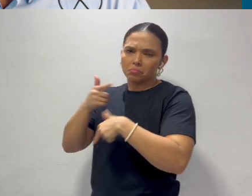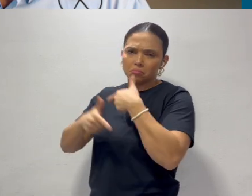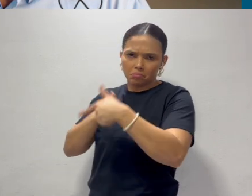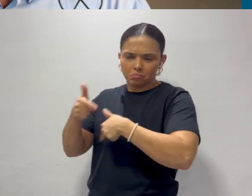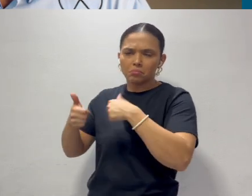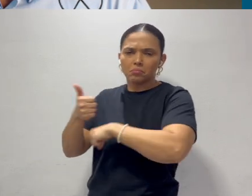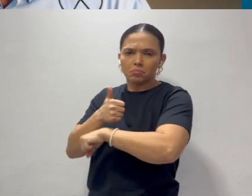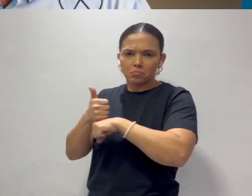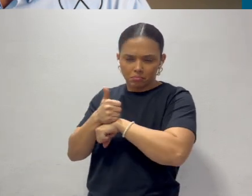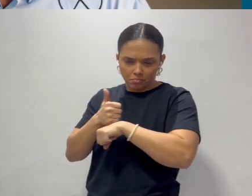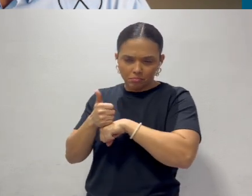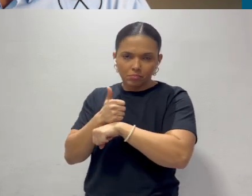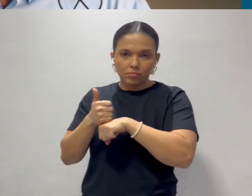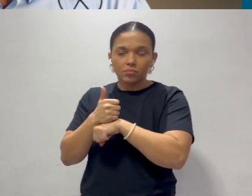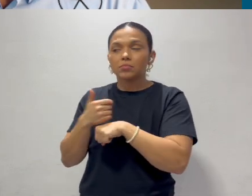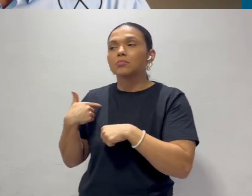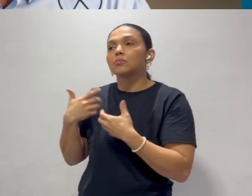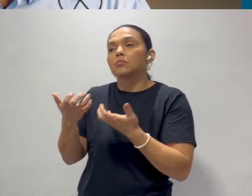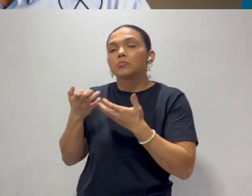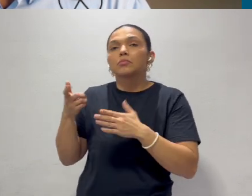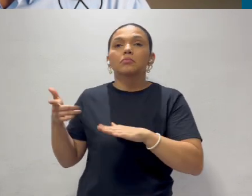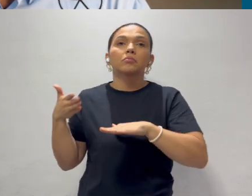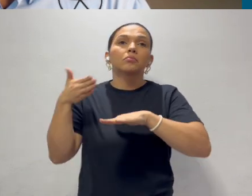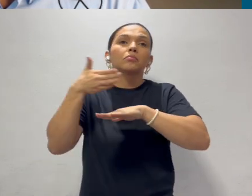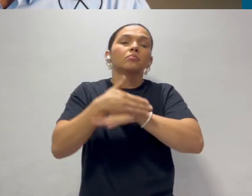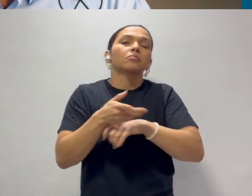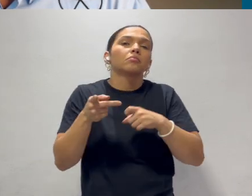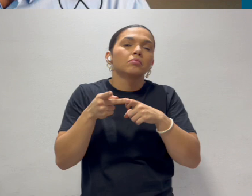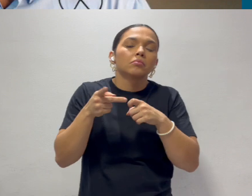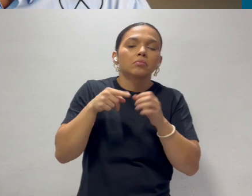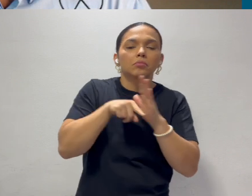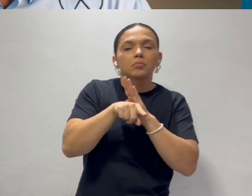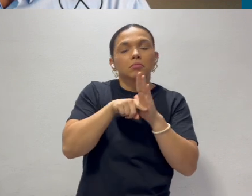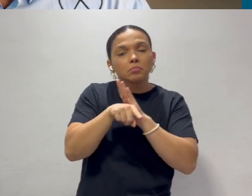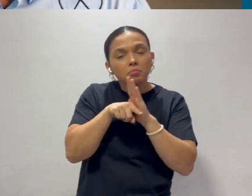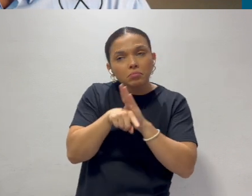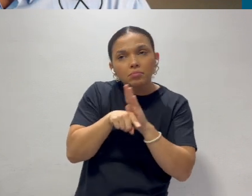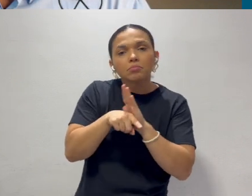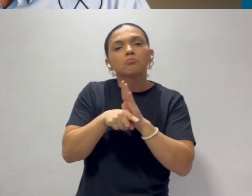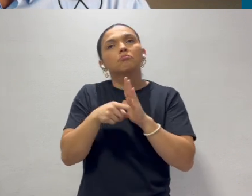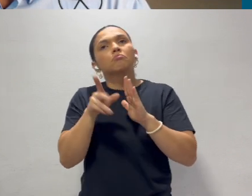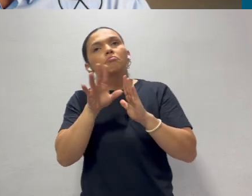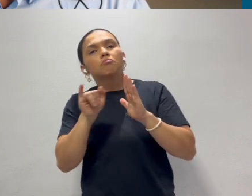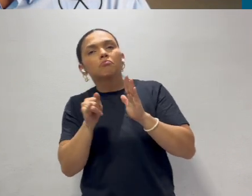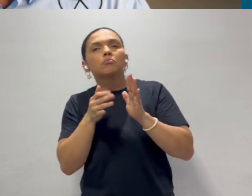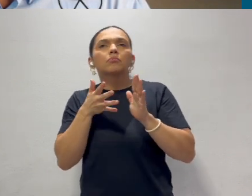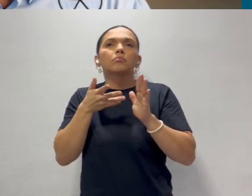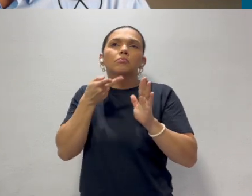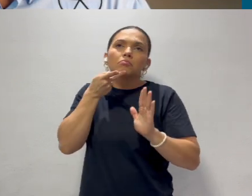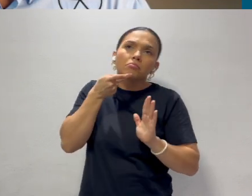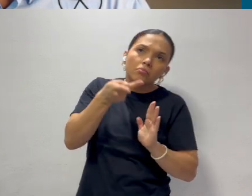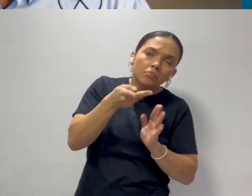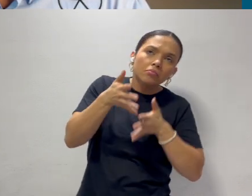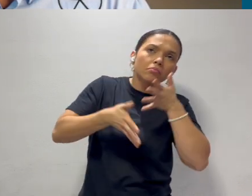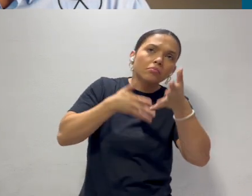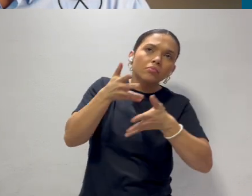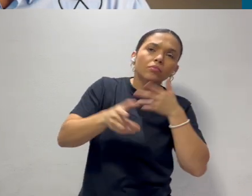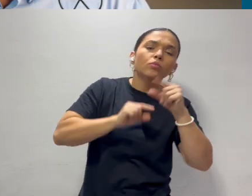seguinte, eu quero um perito, eu quero que você passe por um perito em que ele possa dizer o que